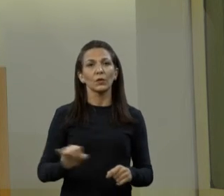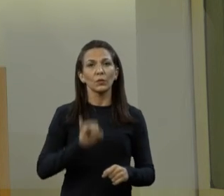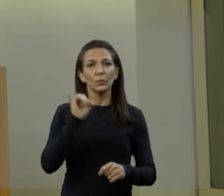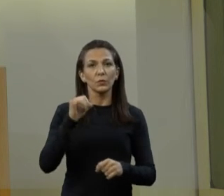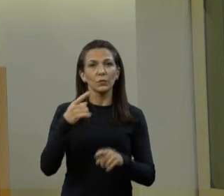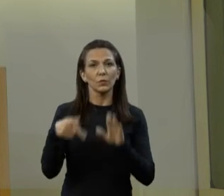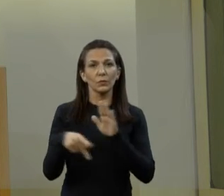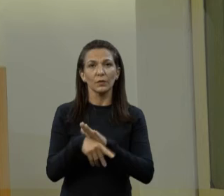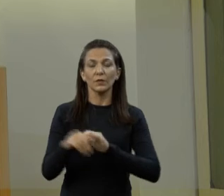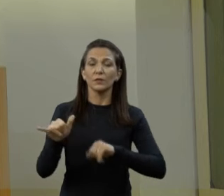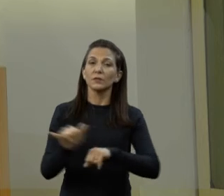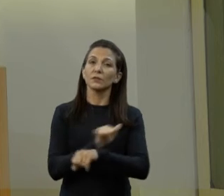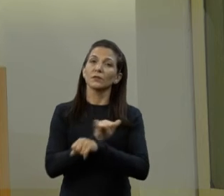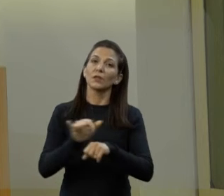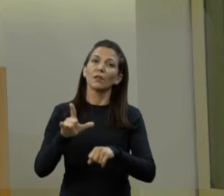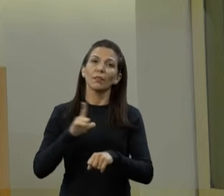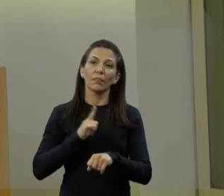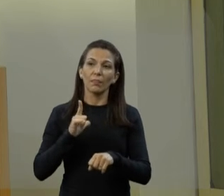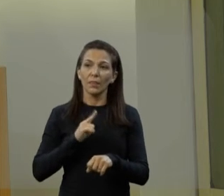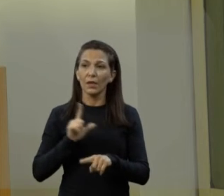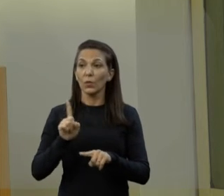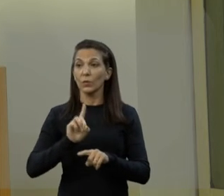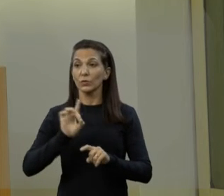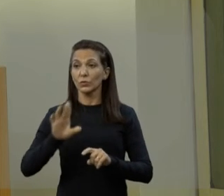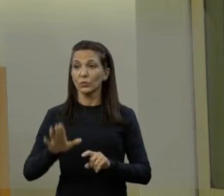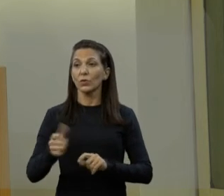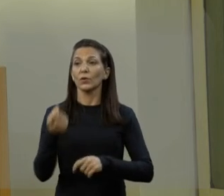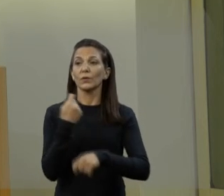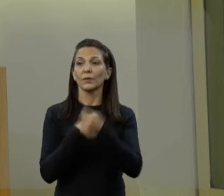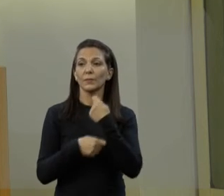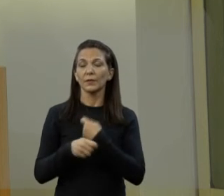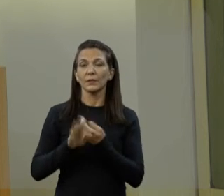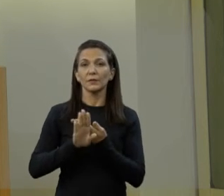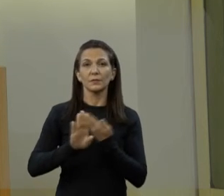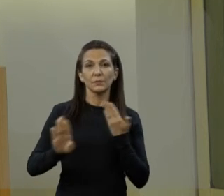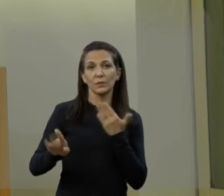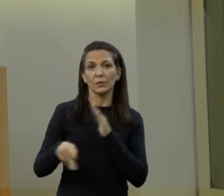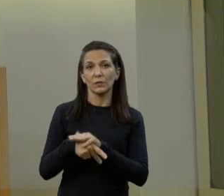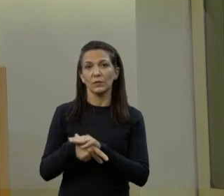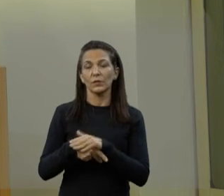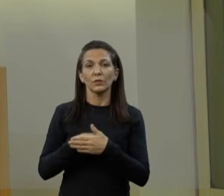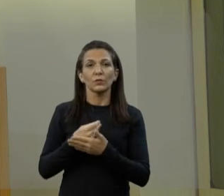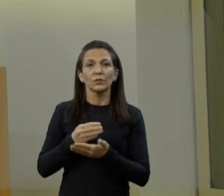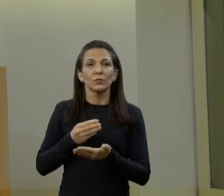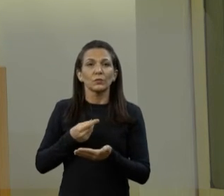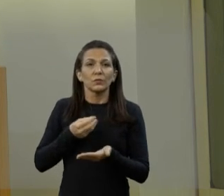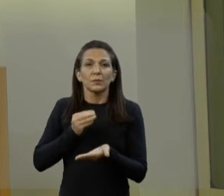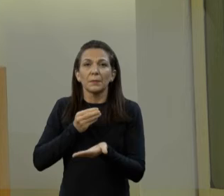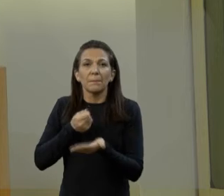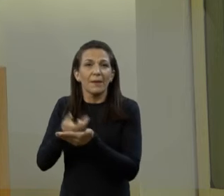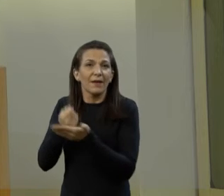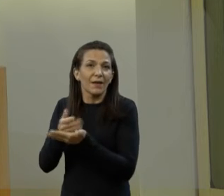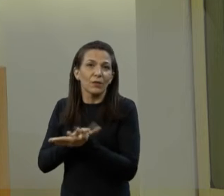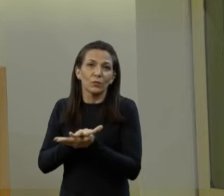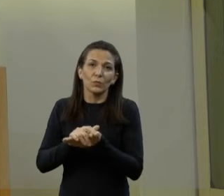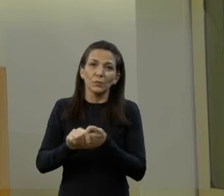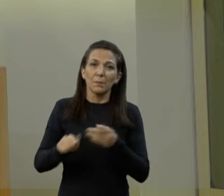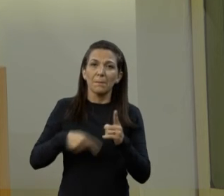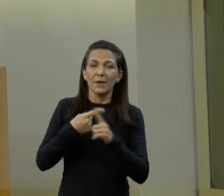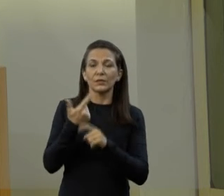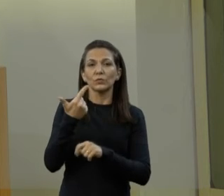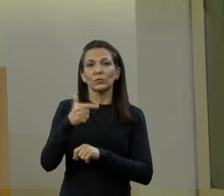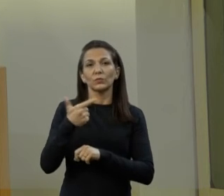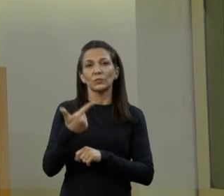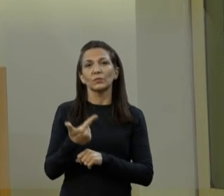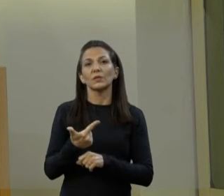importância sobretudo estratégica não se trata na atividade econômica isolada não pia despesas adicionais para o município não